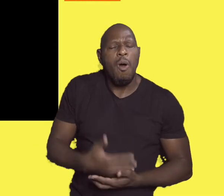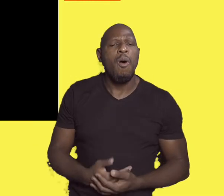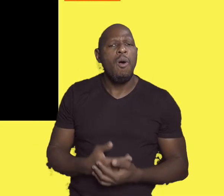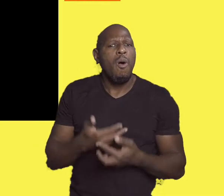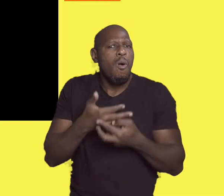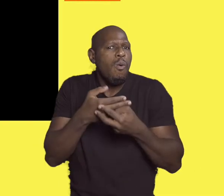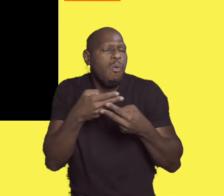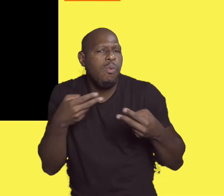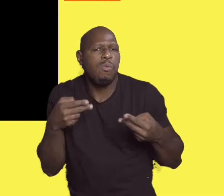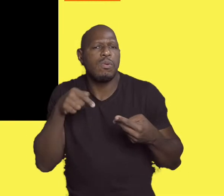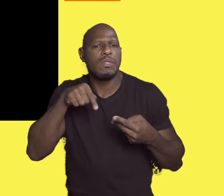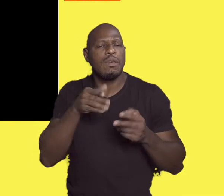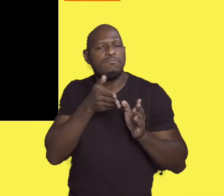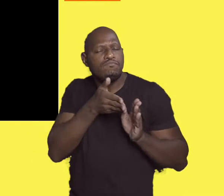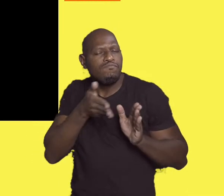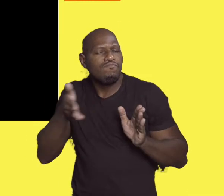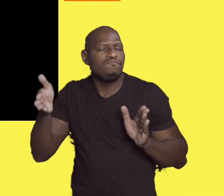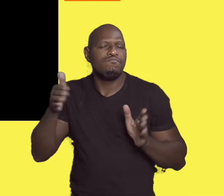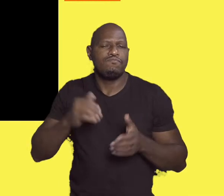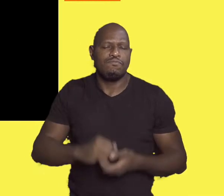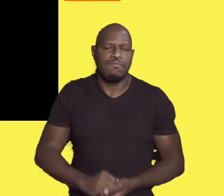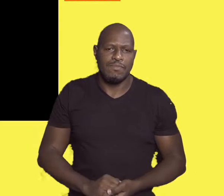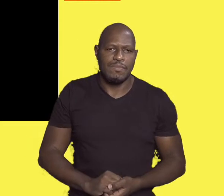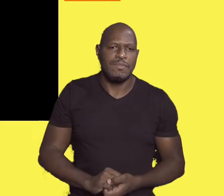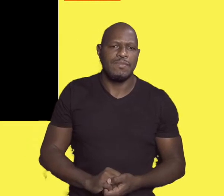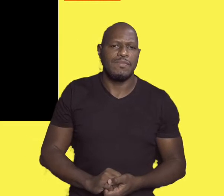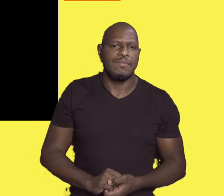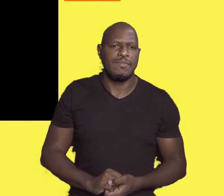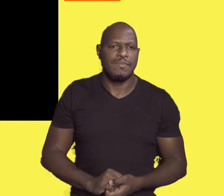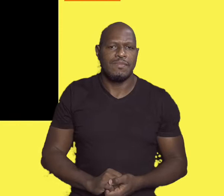algo nessa linha,